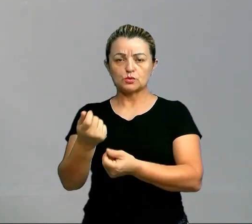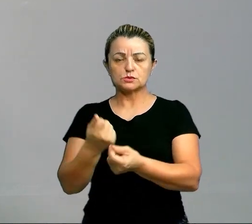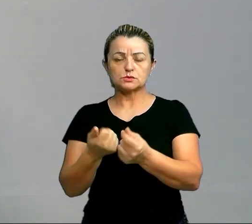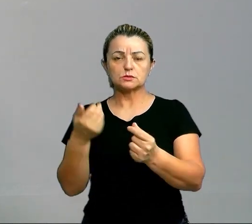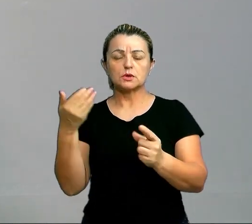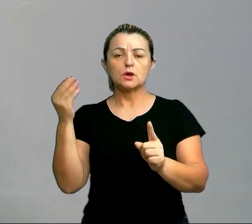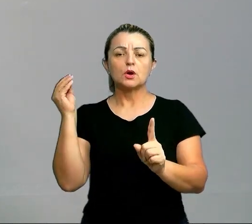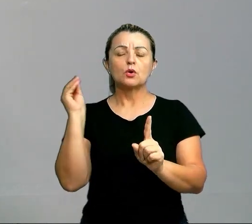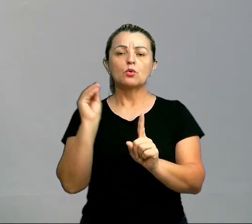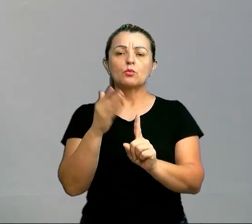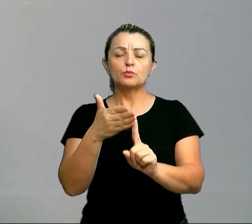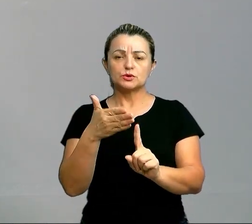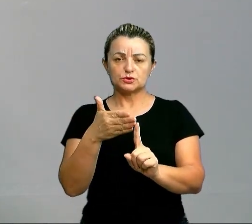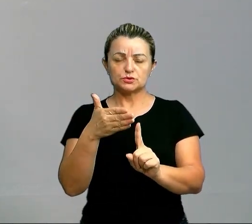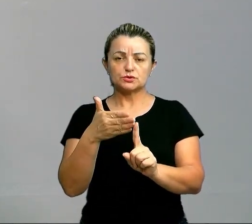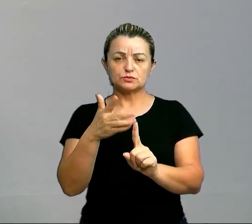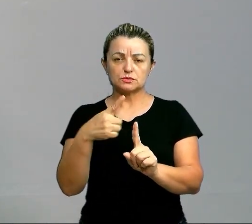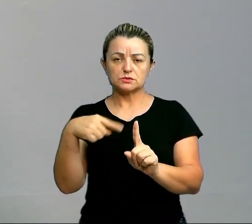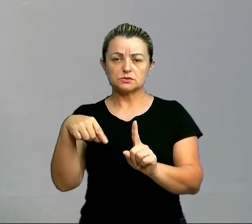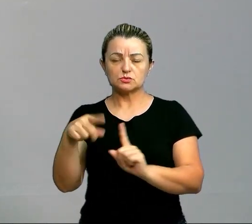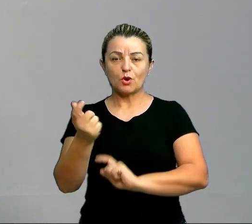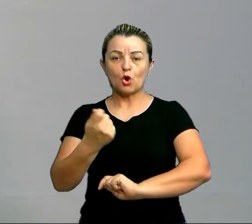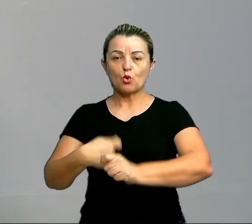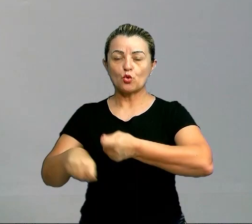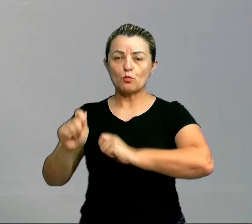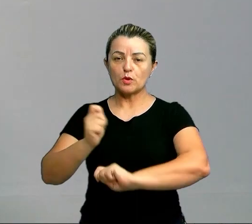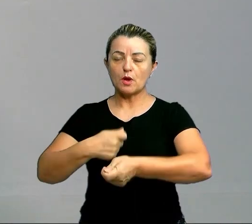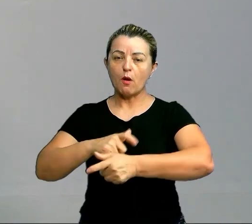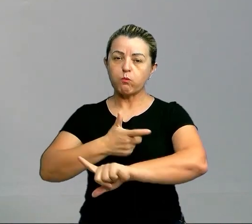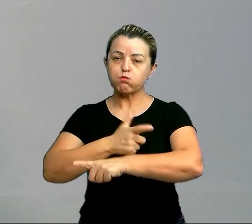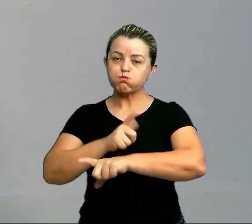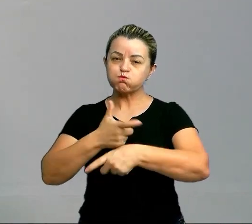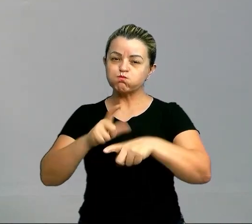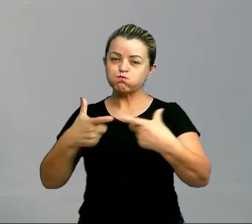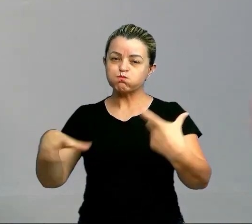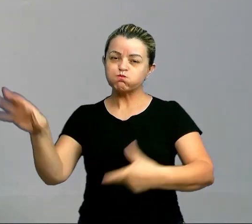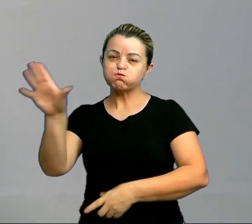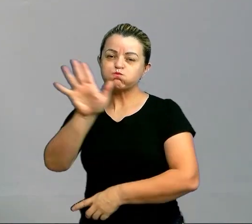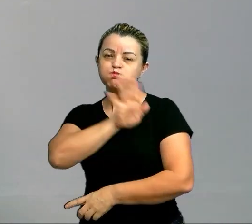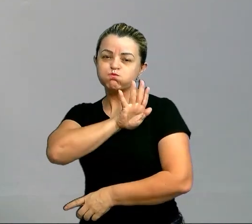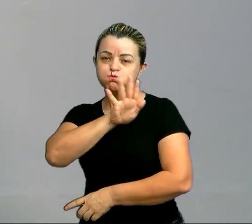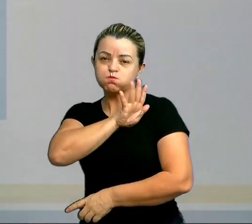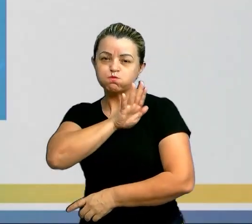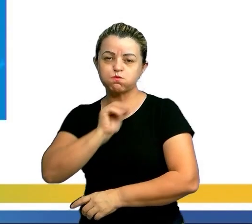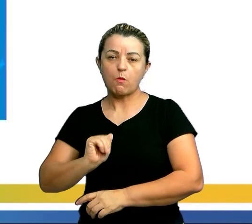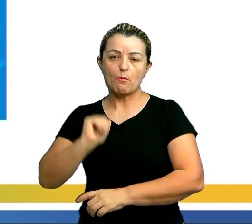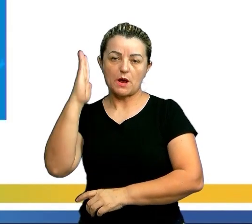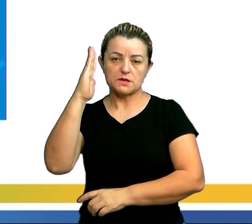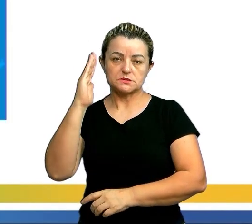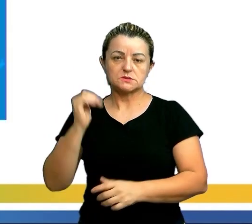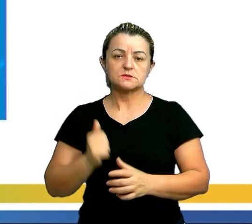é justamente fazer com que suas economias cresçam cada vez mais, certo?